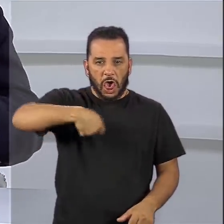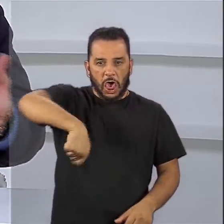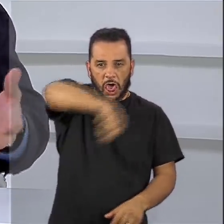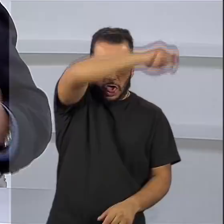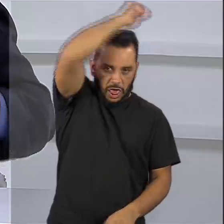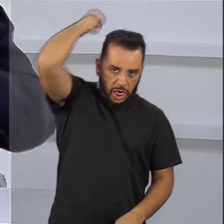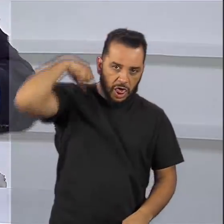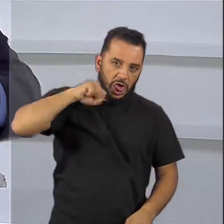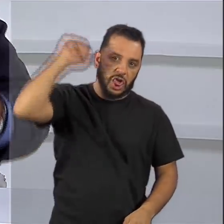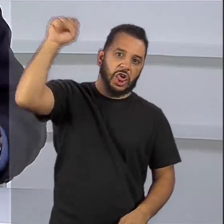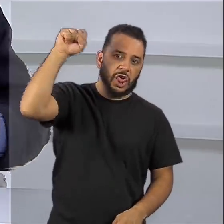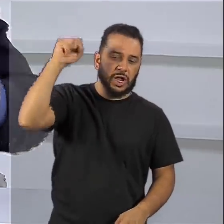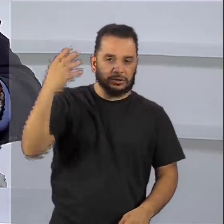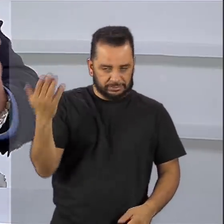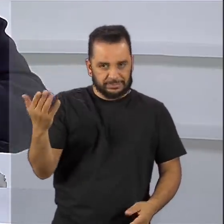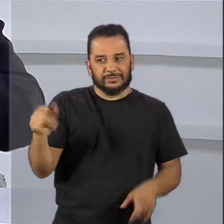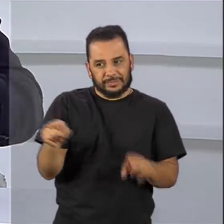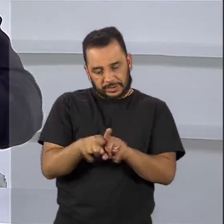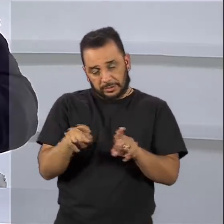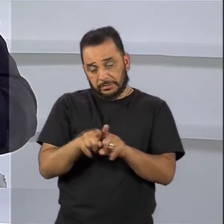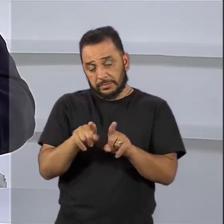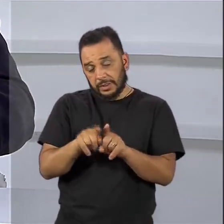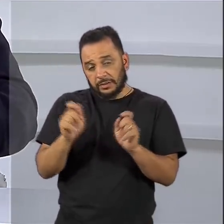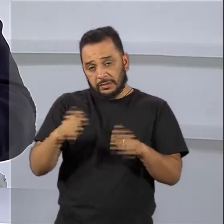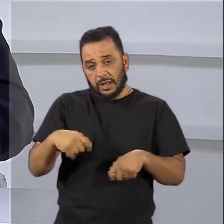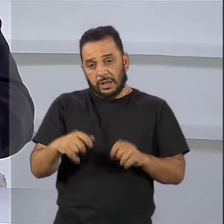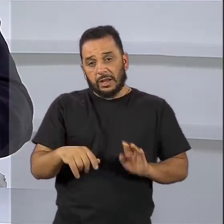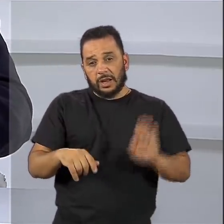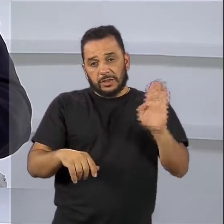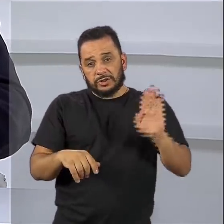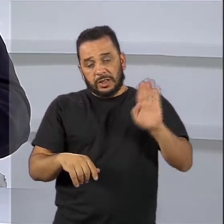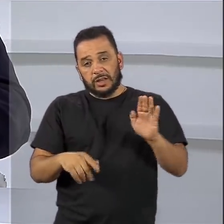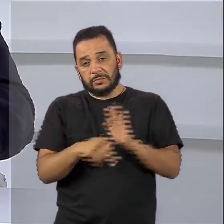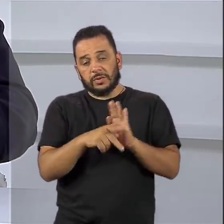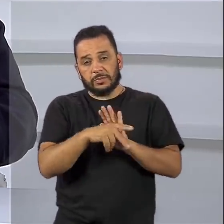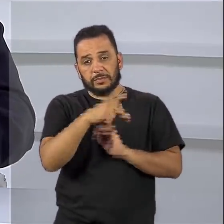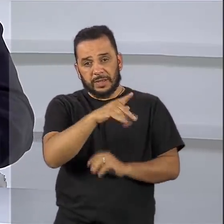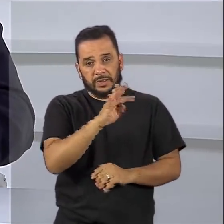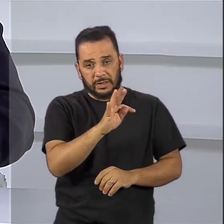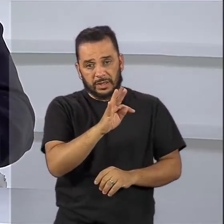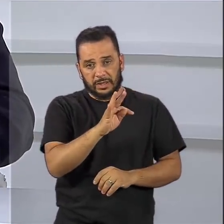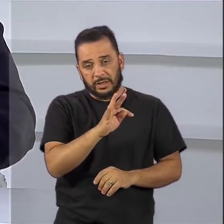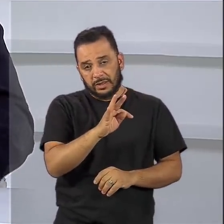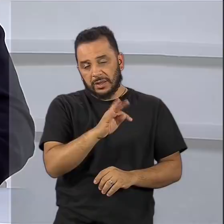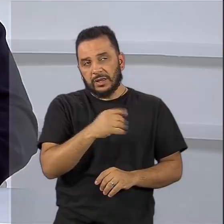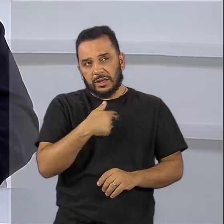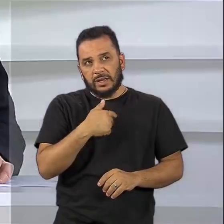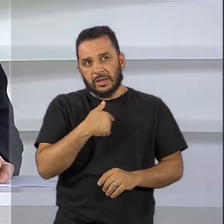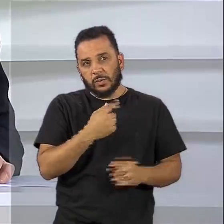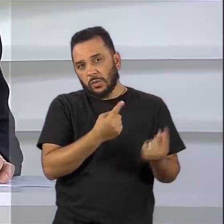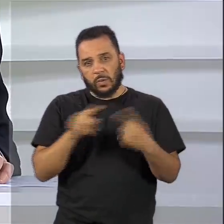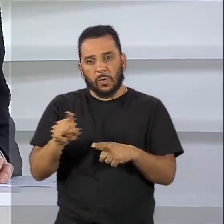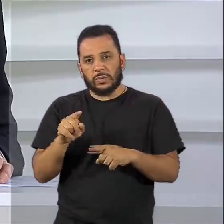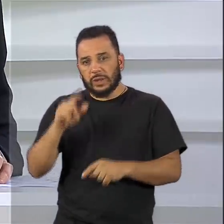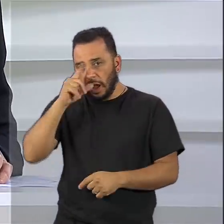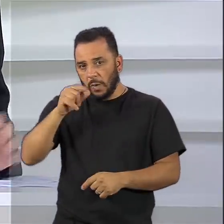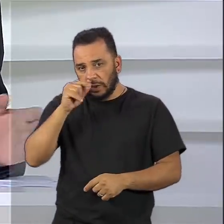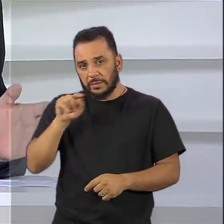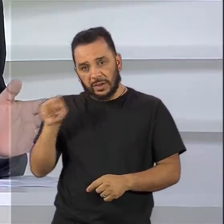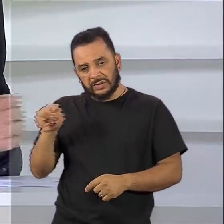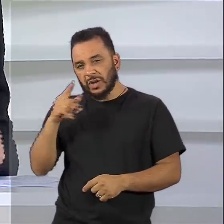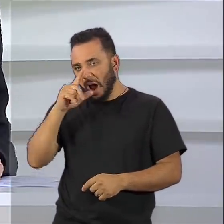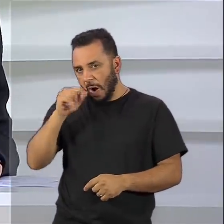abre espaço para um eventual candidato do PT polarizar com quem vier da direita, e eu acho que é mais provável que seja o Alckmin. Obrigado a todos